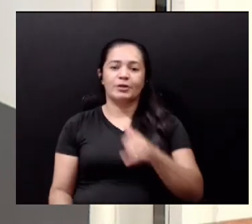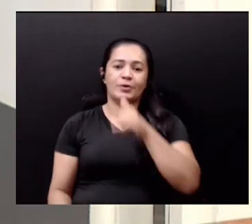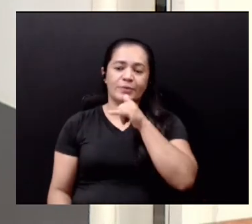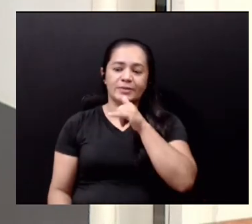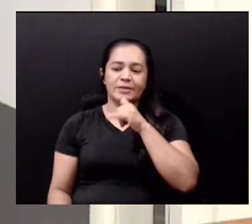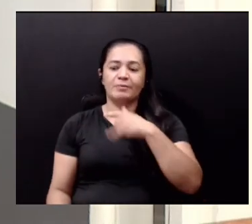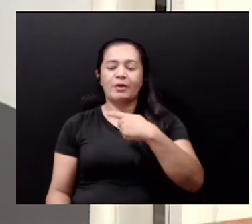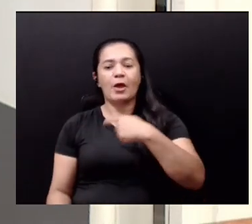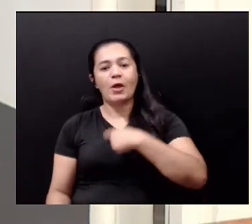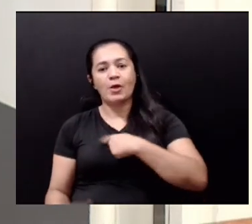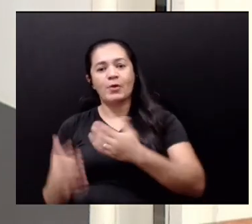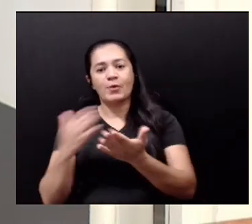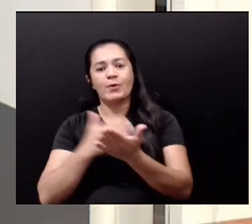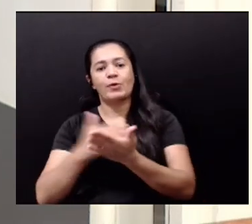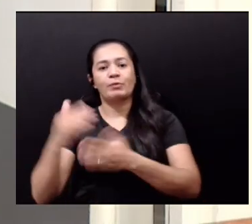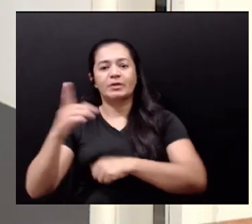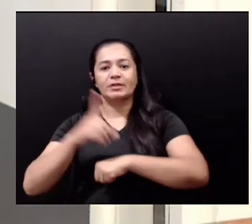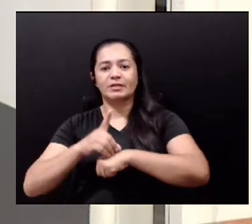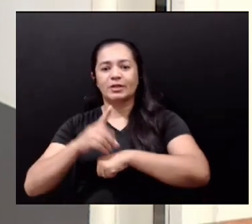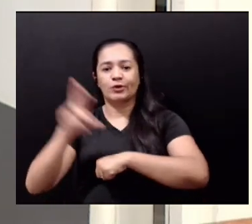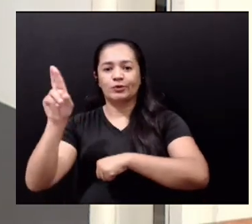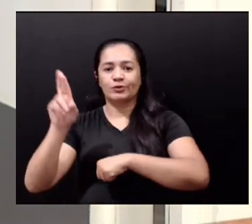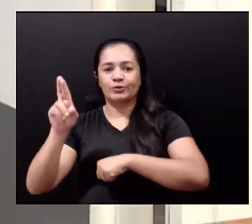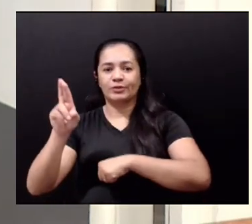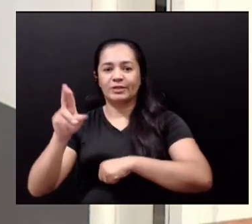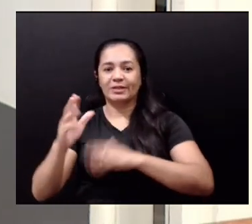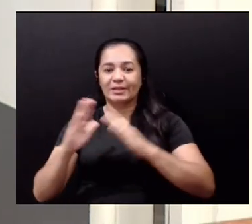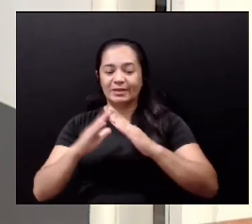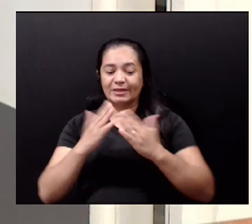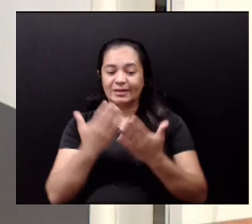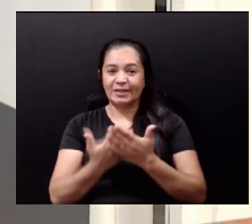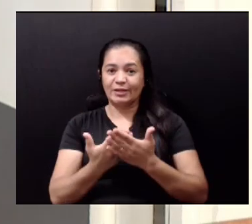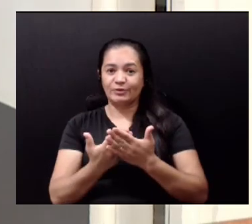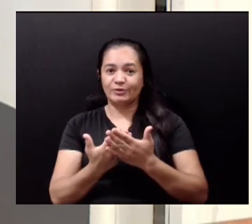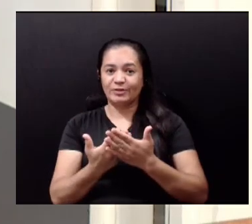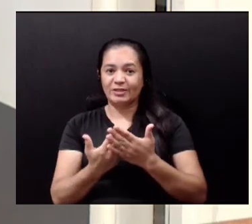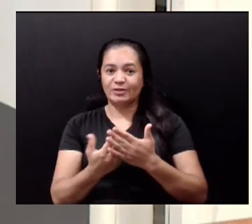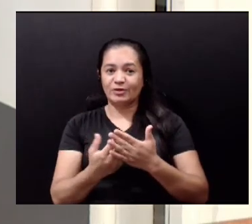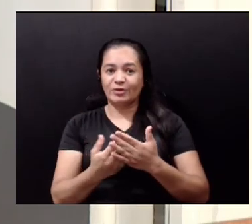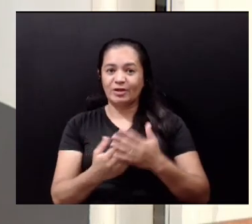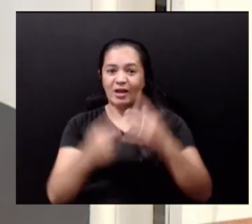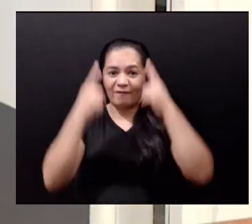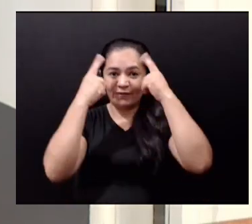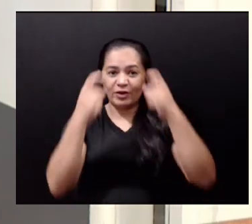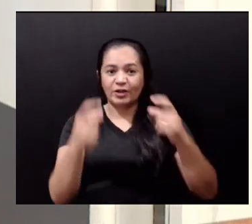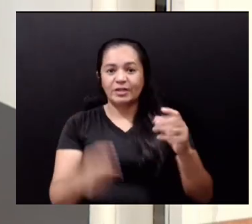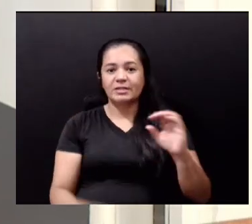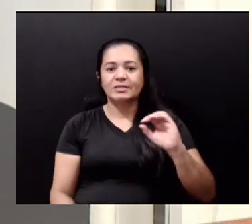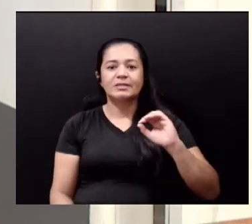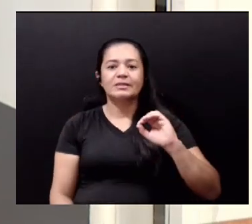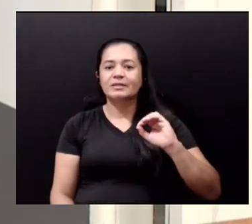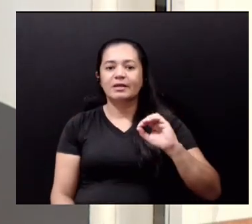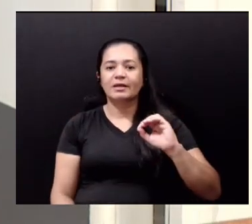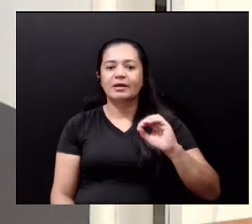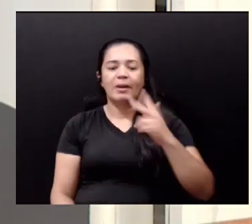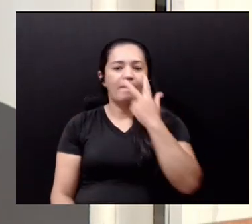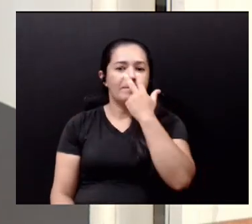os índices de violência nas escolas, no CIS9, eles estavam 0. Então, era como se não acontecesse violência nas